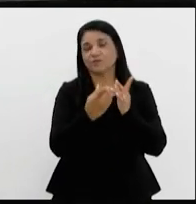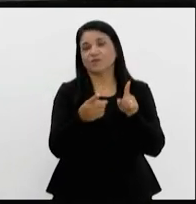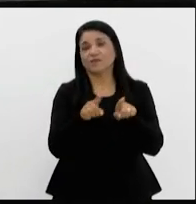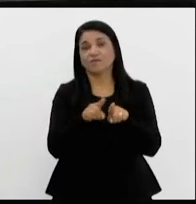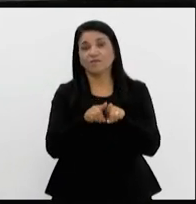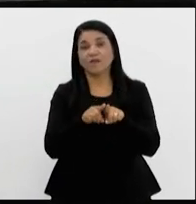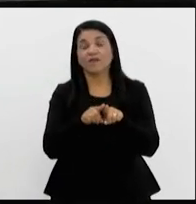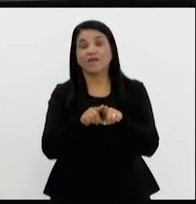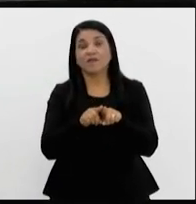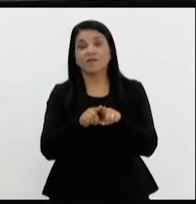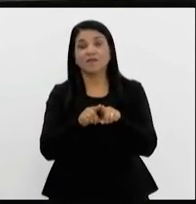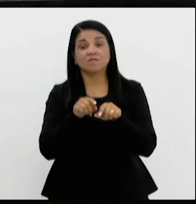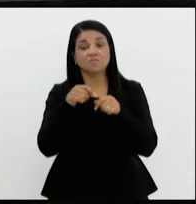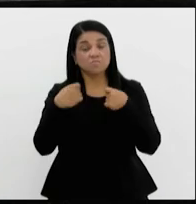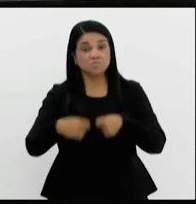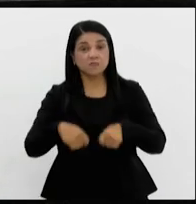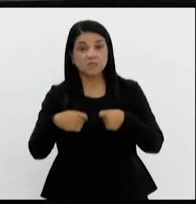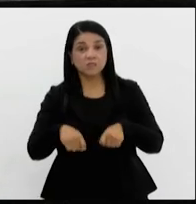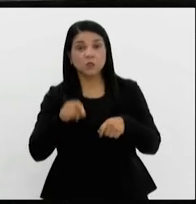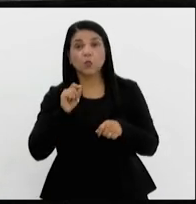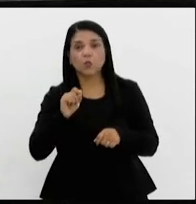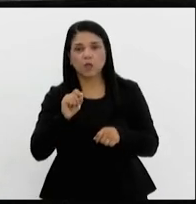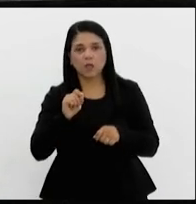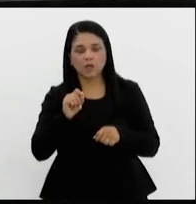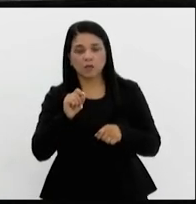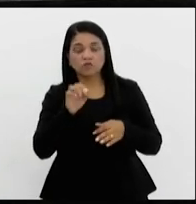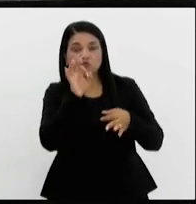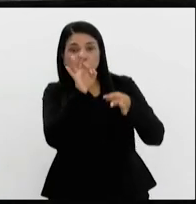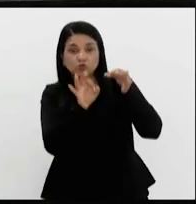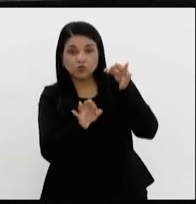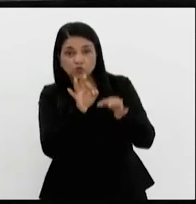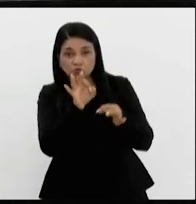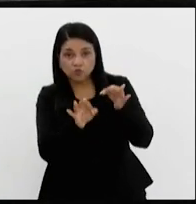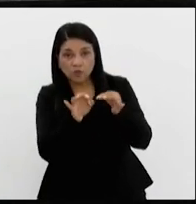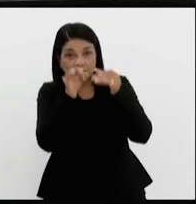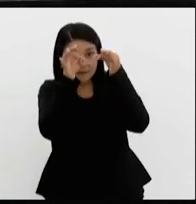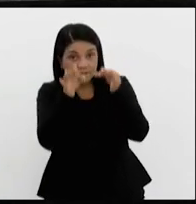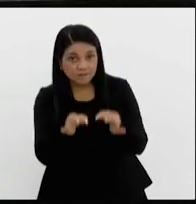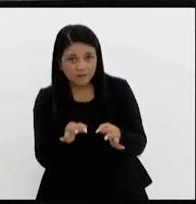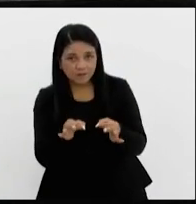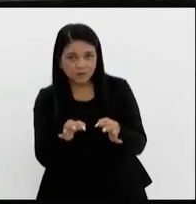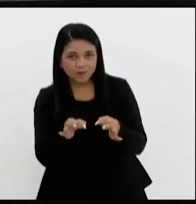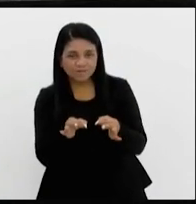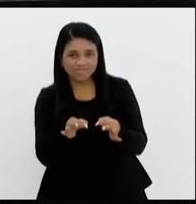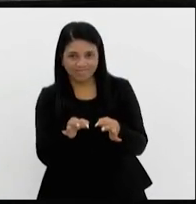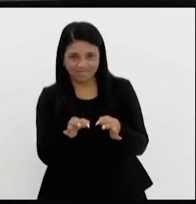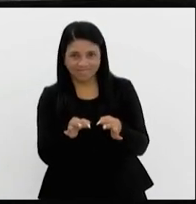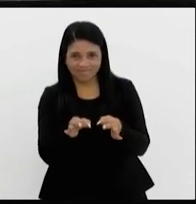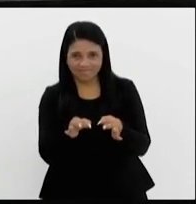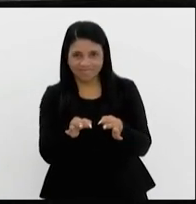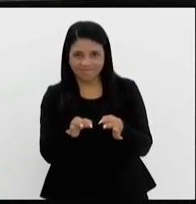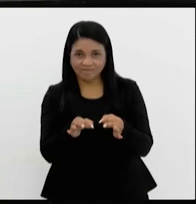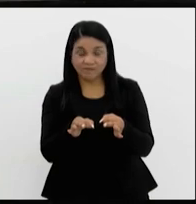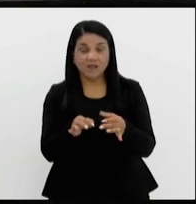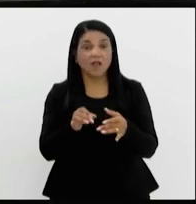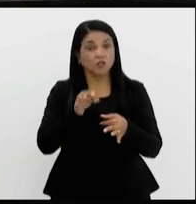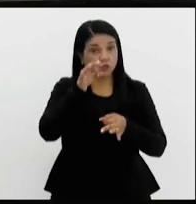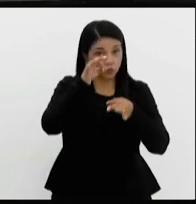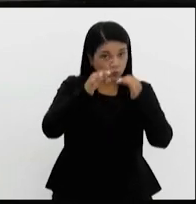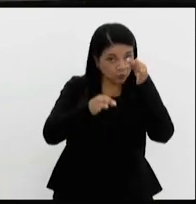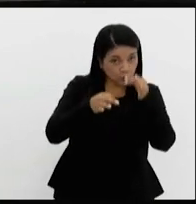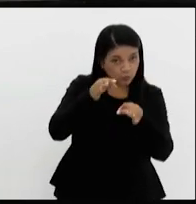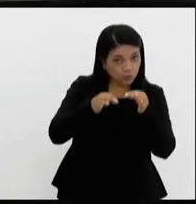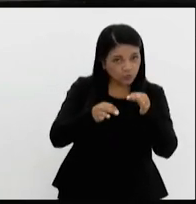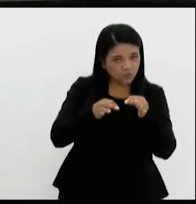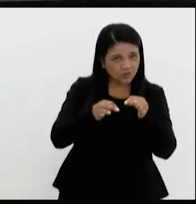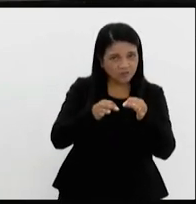do que tribunal de justiça, sempre que se apresentar uma ocasião. A justiça